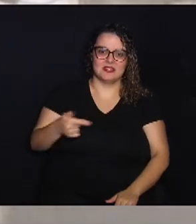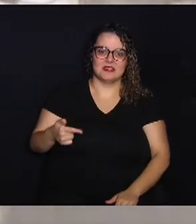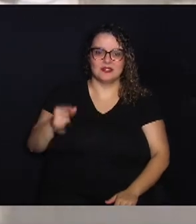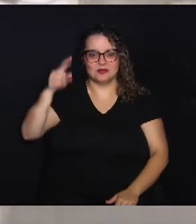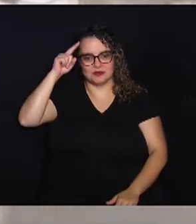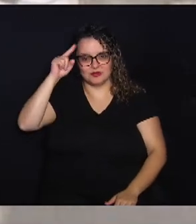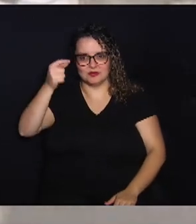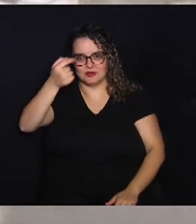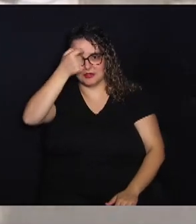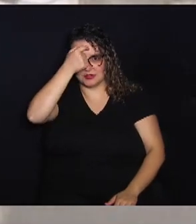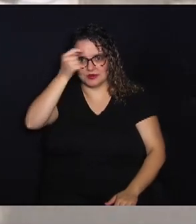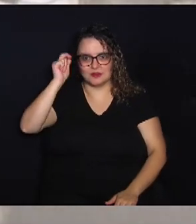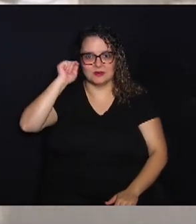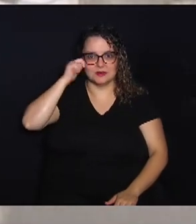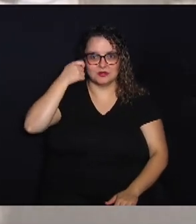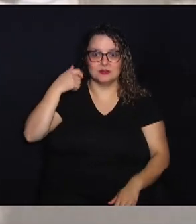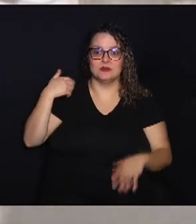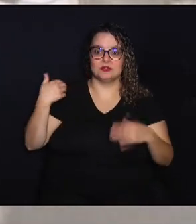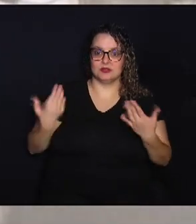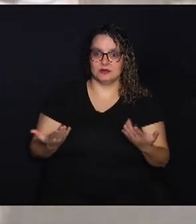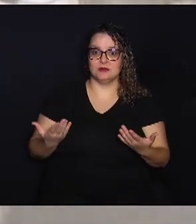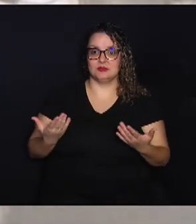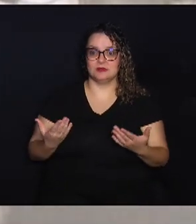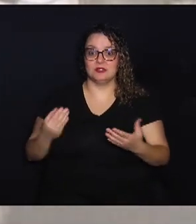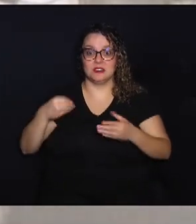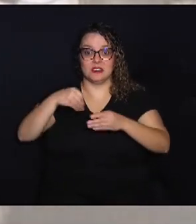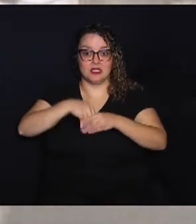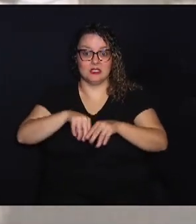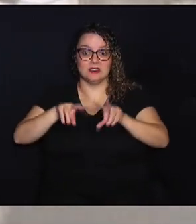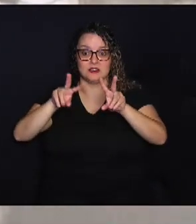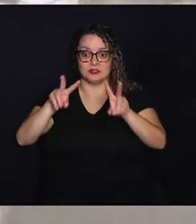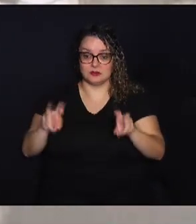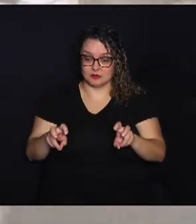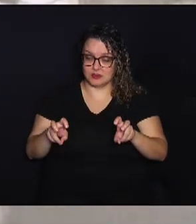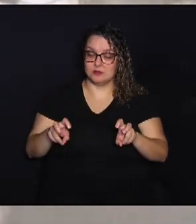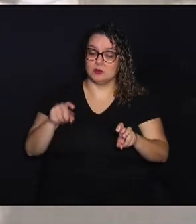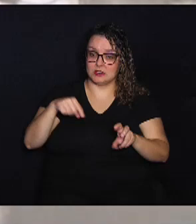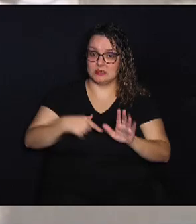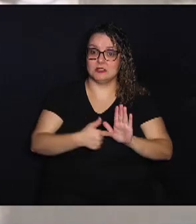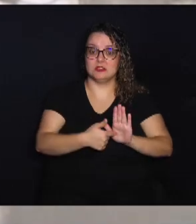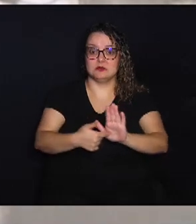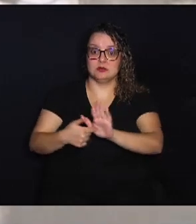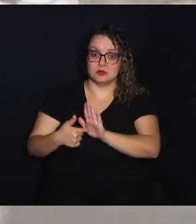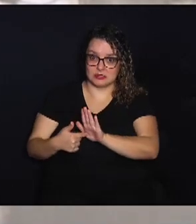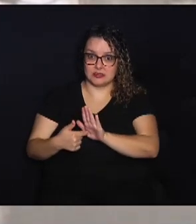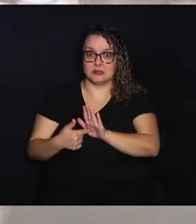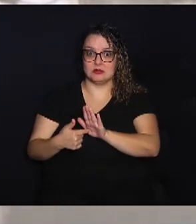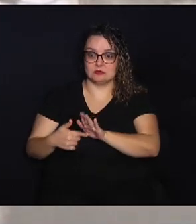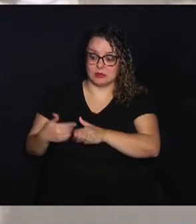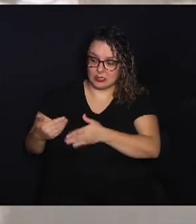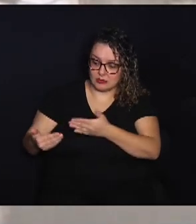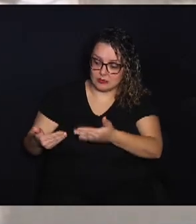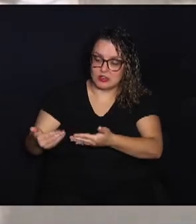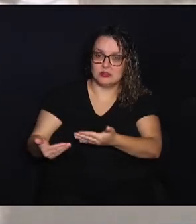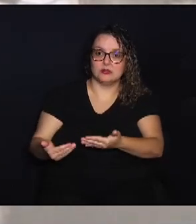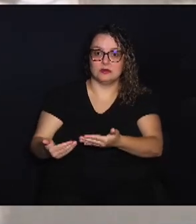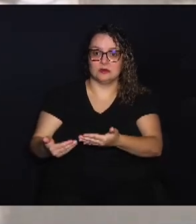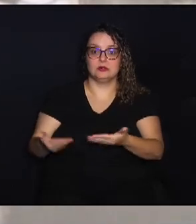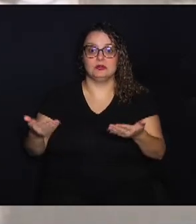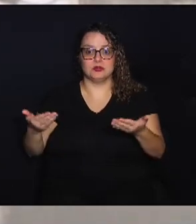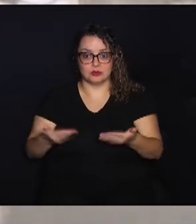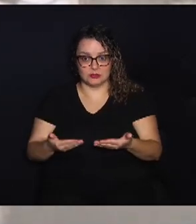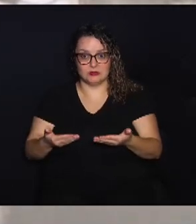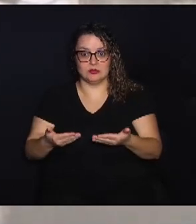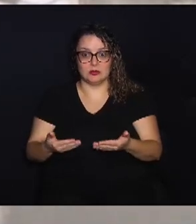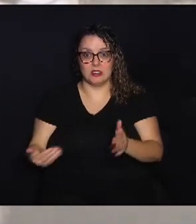da Consciência Negra e dentro ainda desse tema, essa exposição que passa a partir de hoje, vai ficar